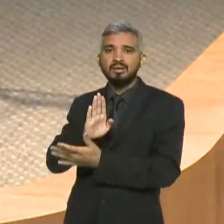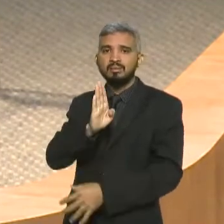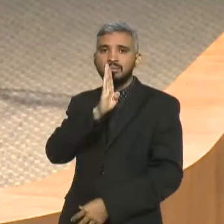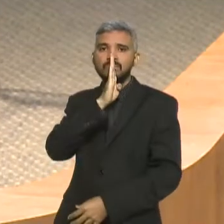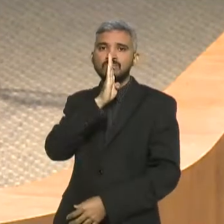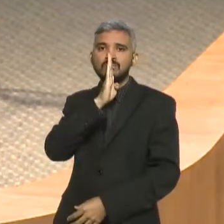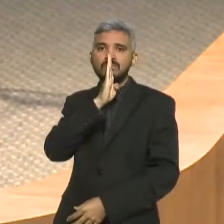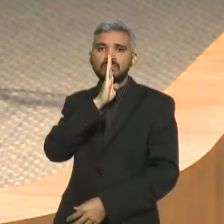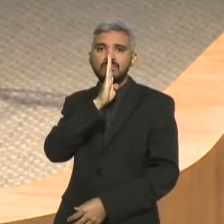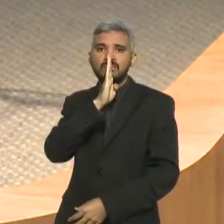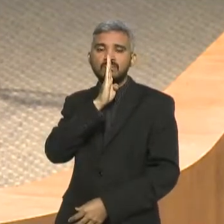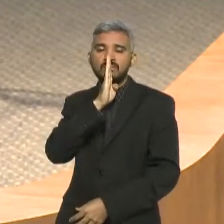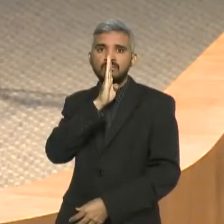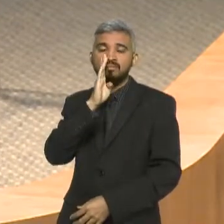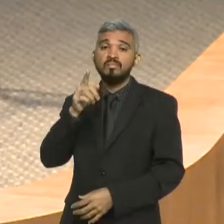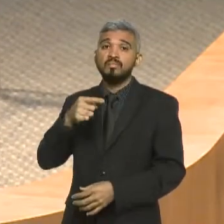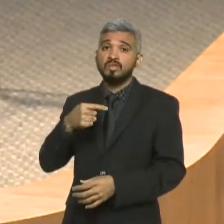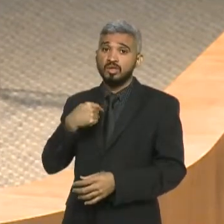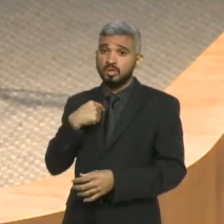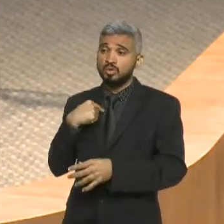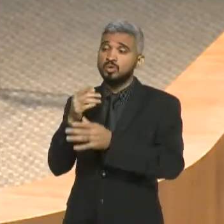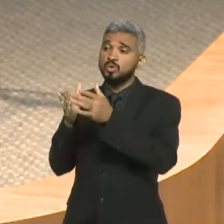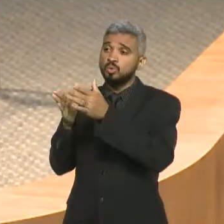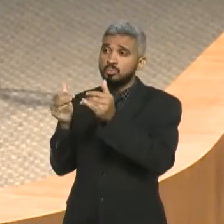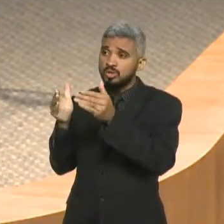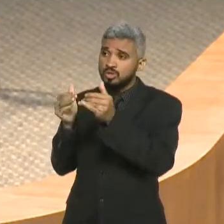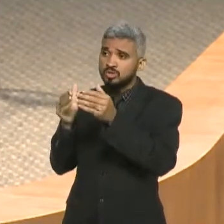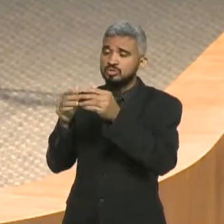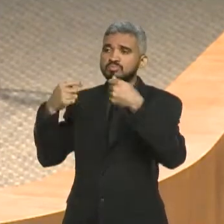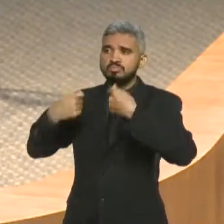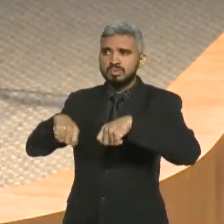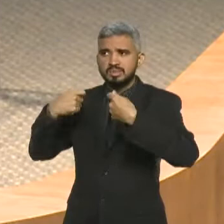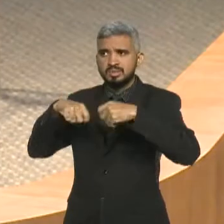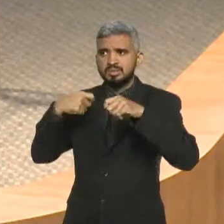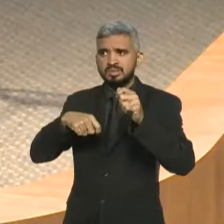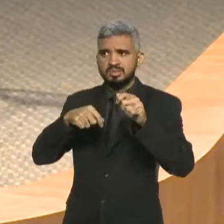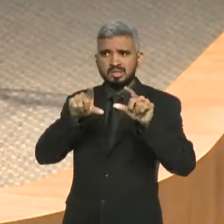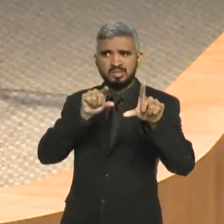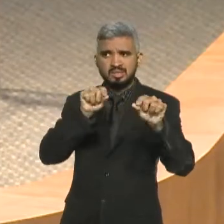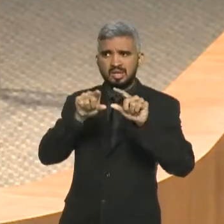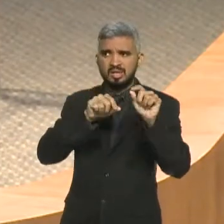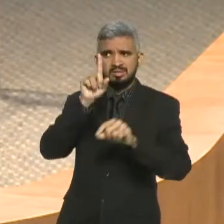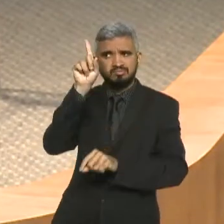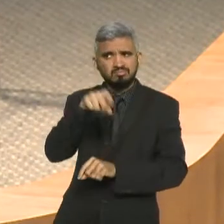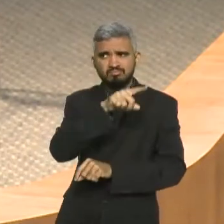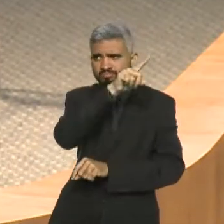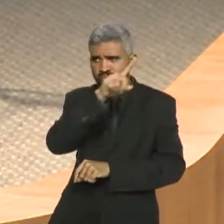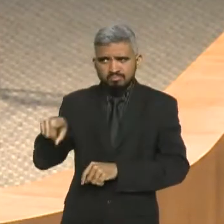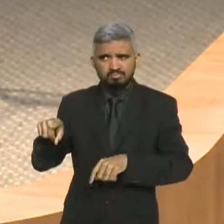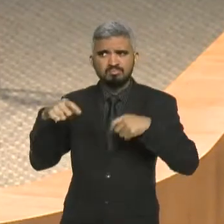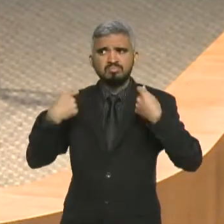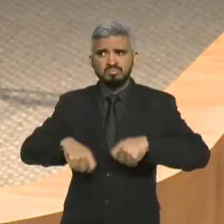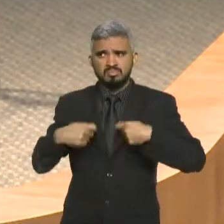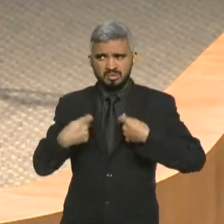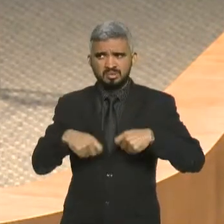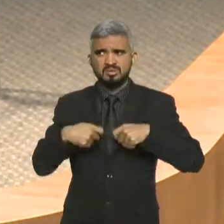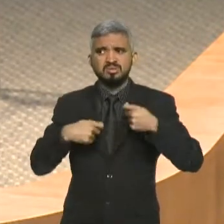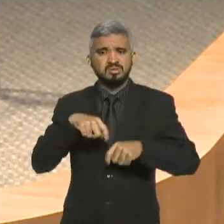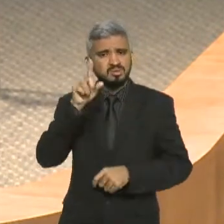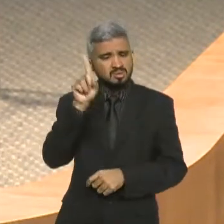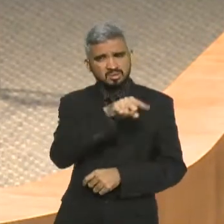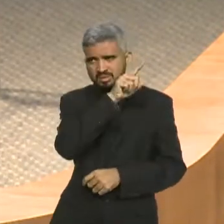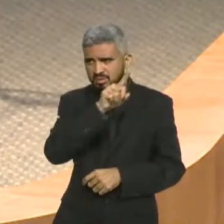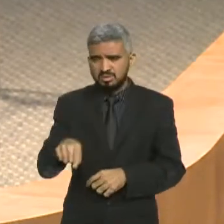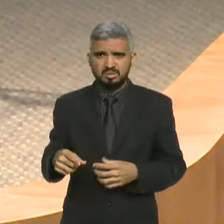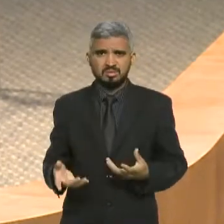estado que possa suspender, cancelar, anular esse seletivo fraudulento